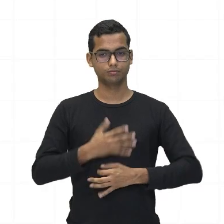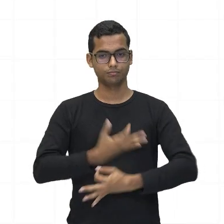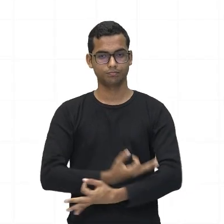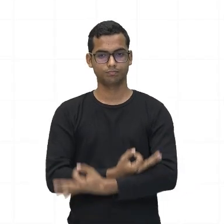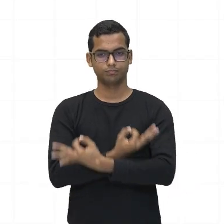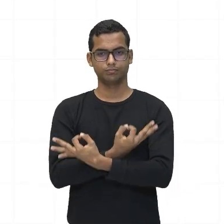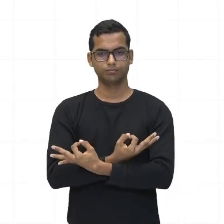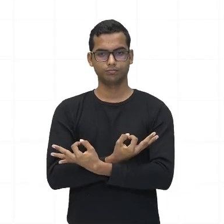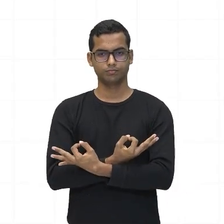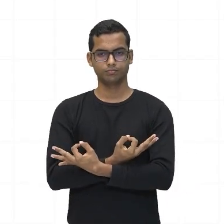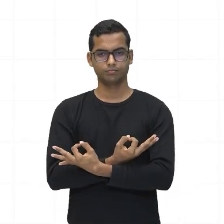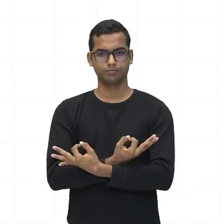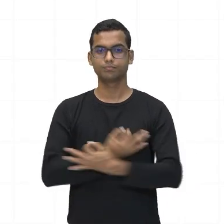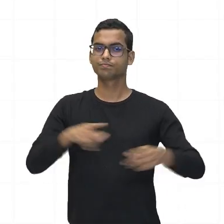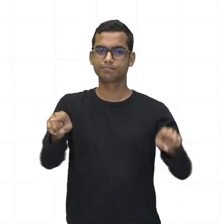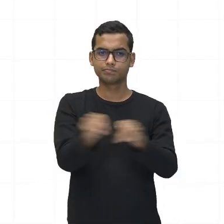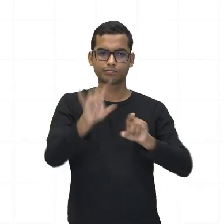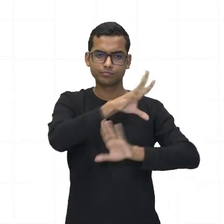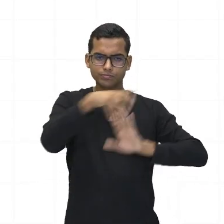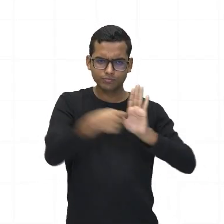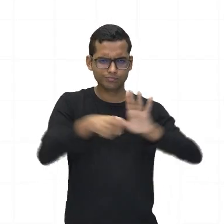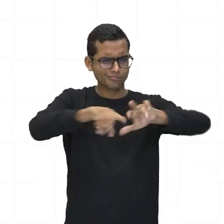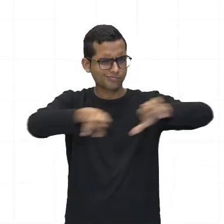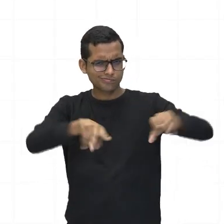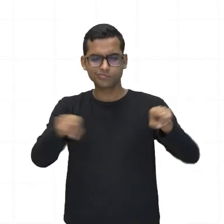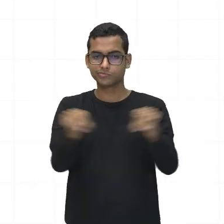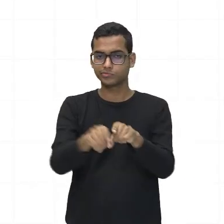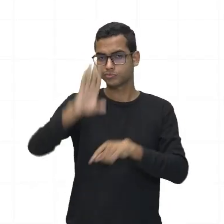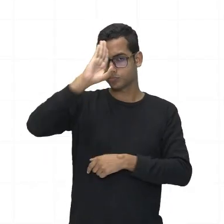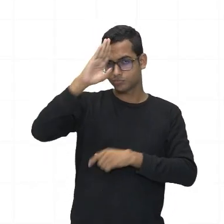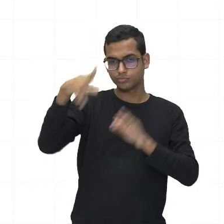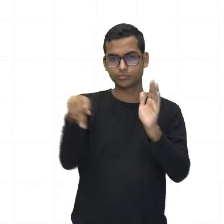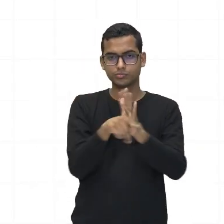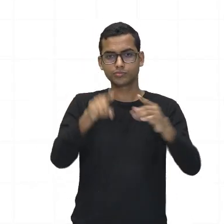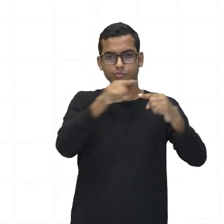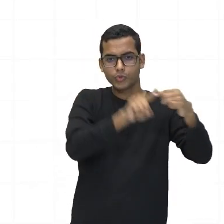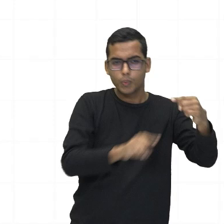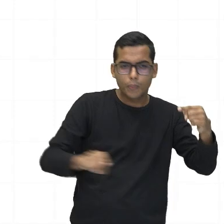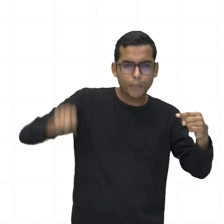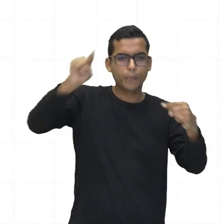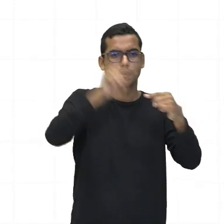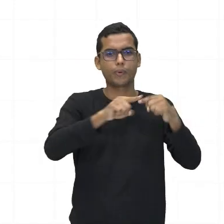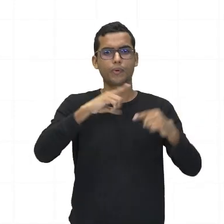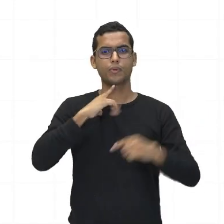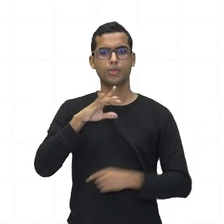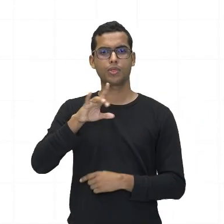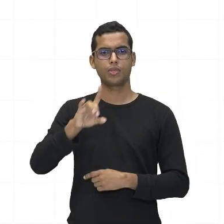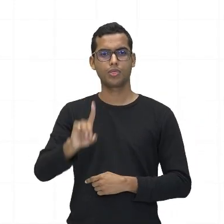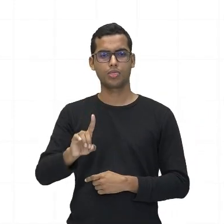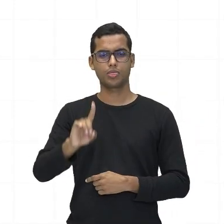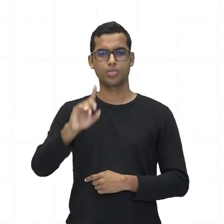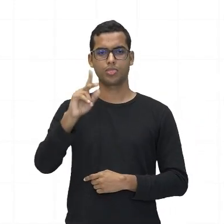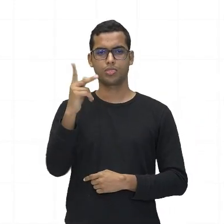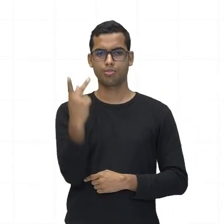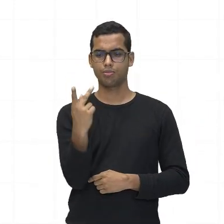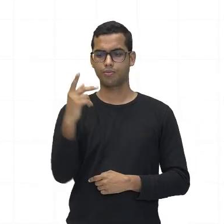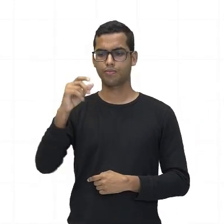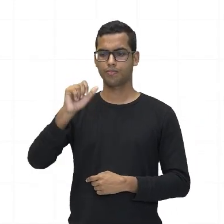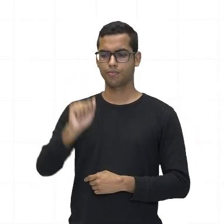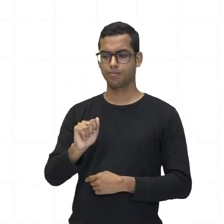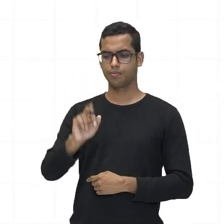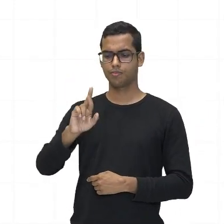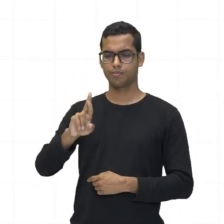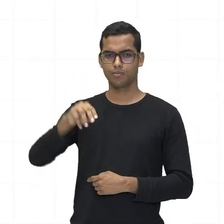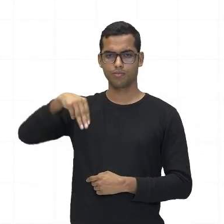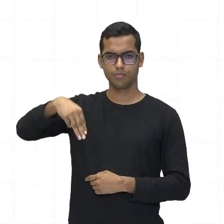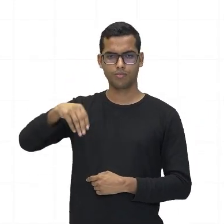budismo também tem muitos símbolos, mas o principal deles é a roda do Dharma. O budismo possui vários símbolos, porém